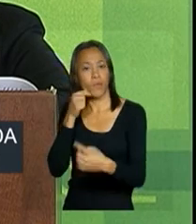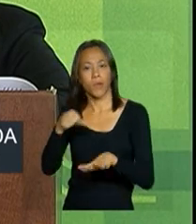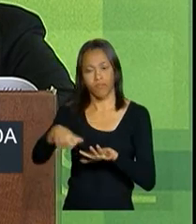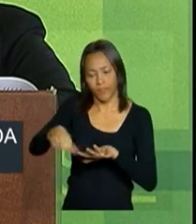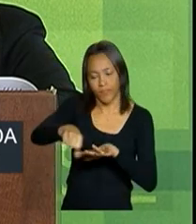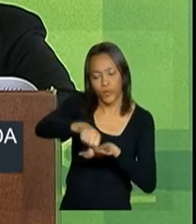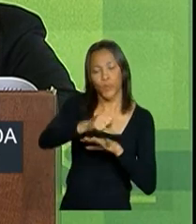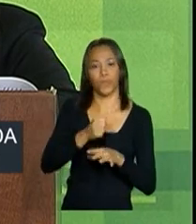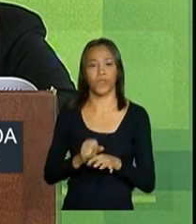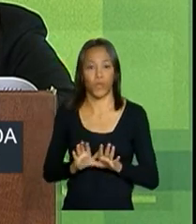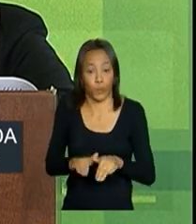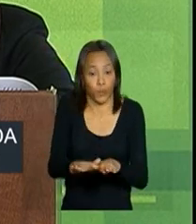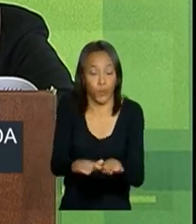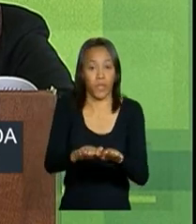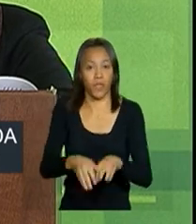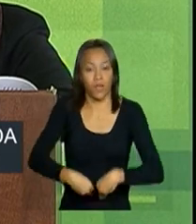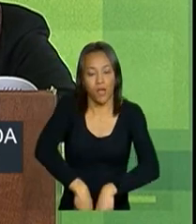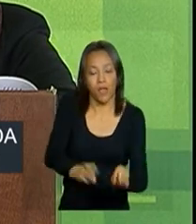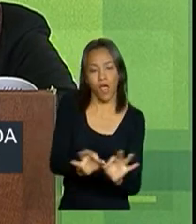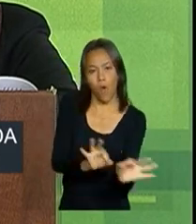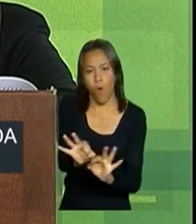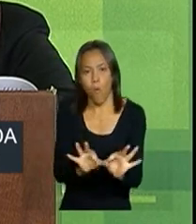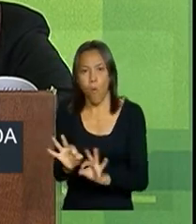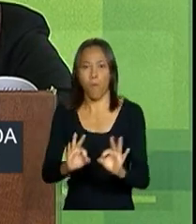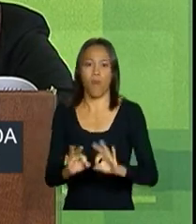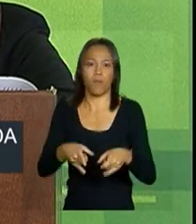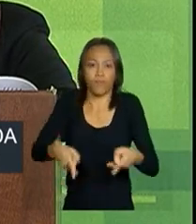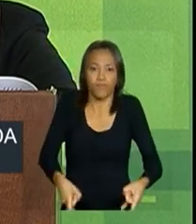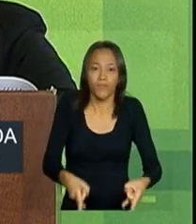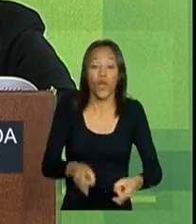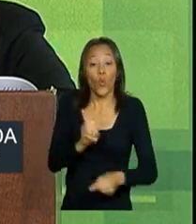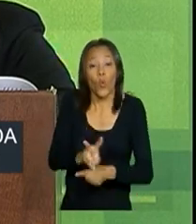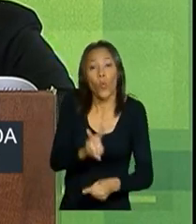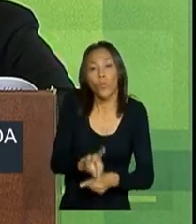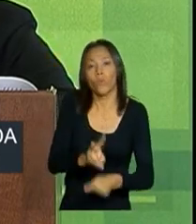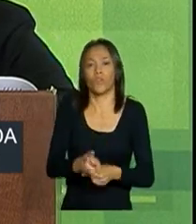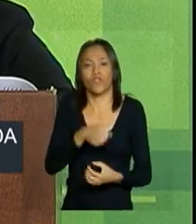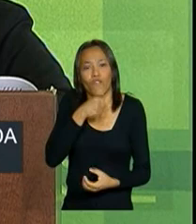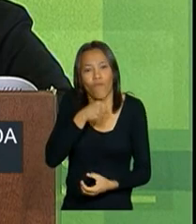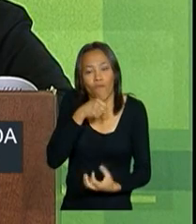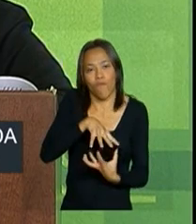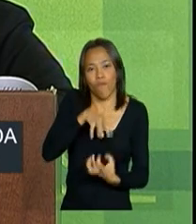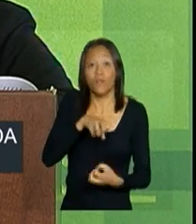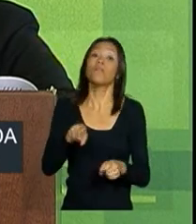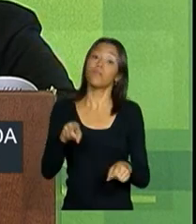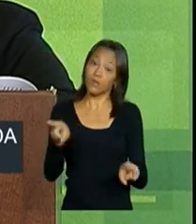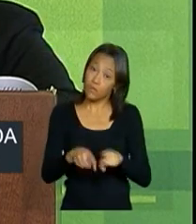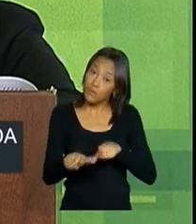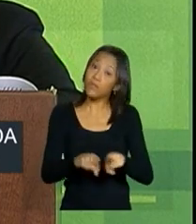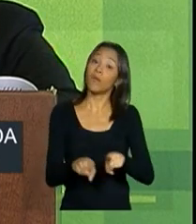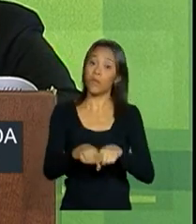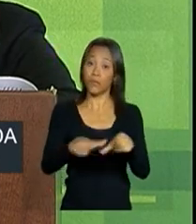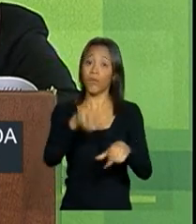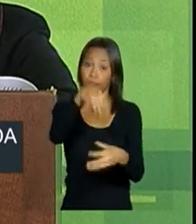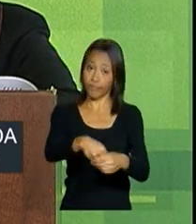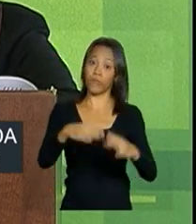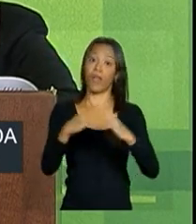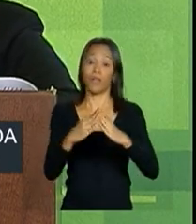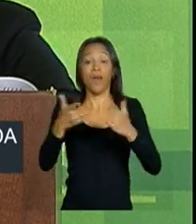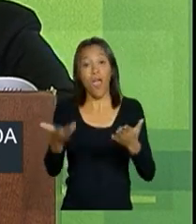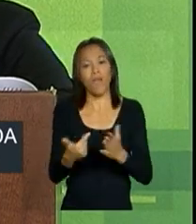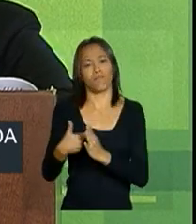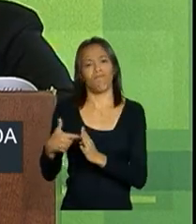costureira camareira cuidadora de idosos e trabalhadoras domésticas são profissões